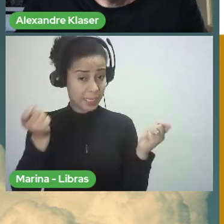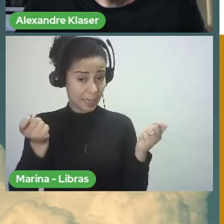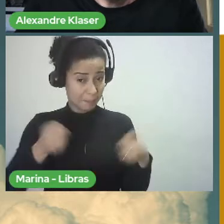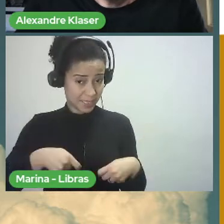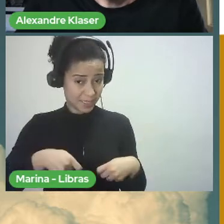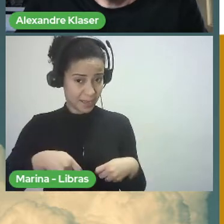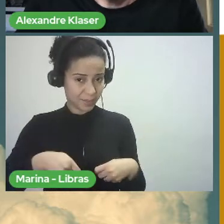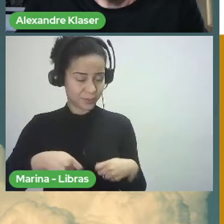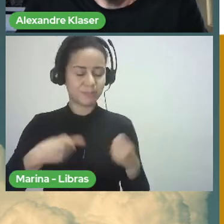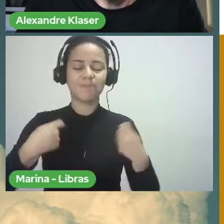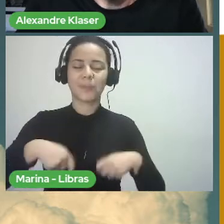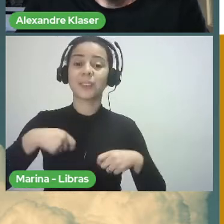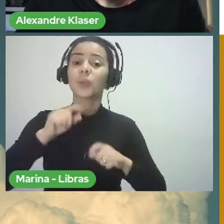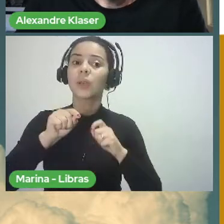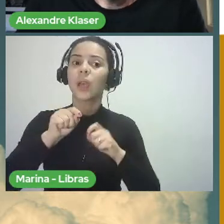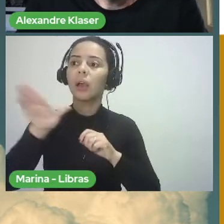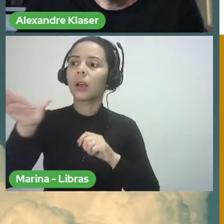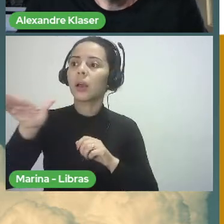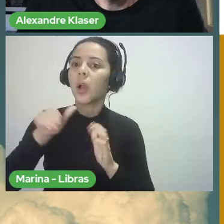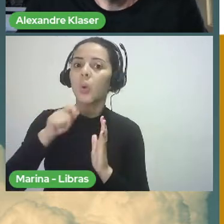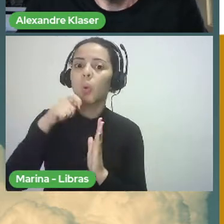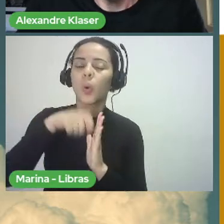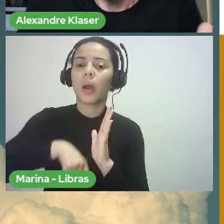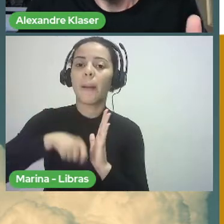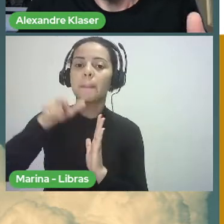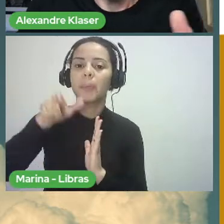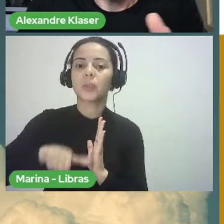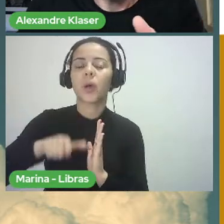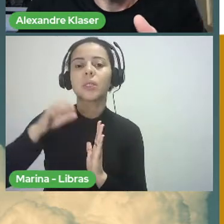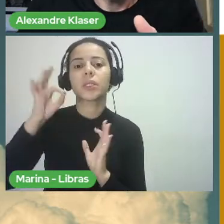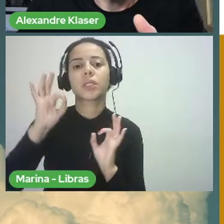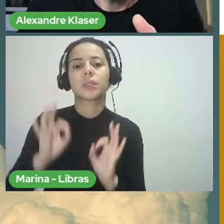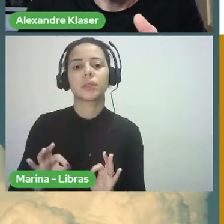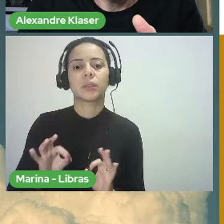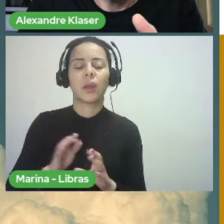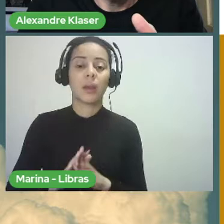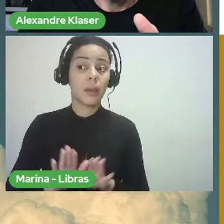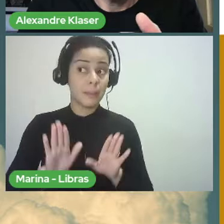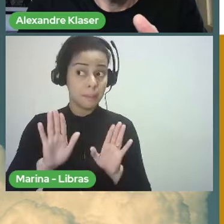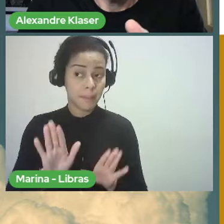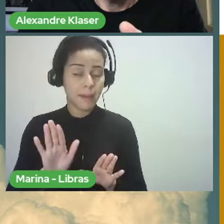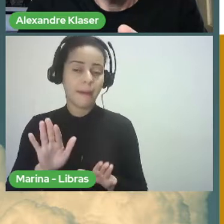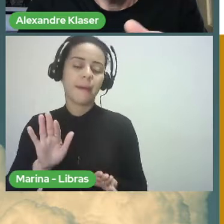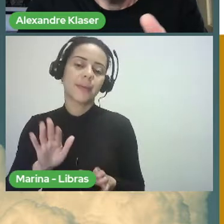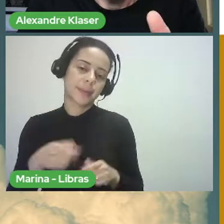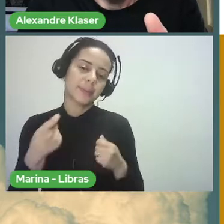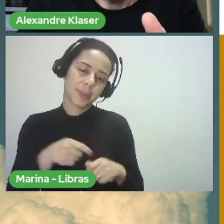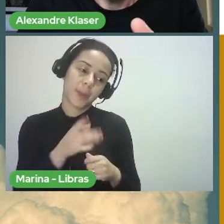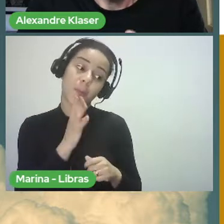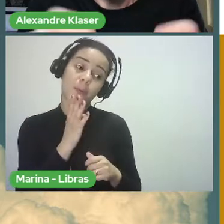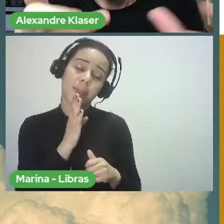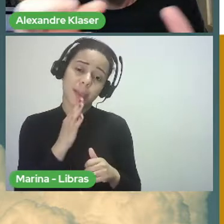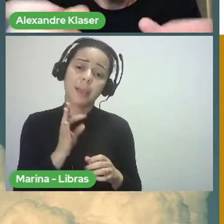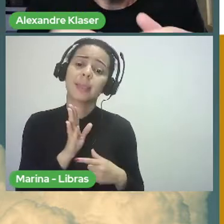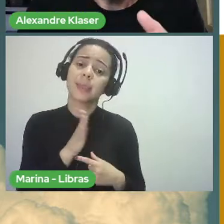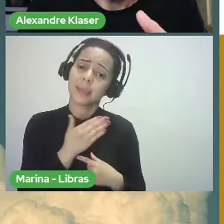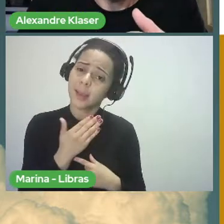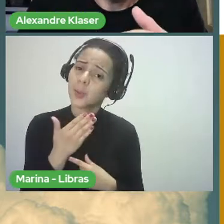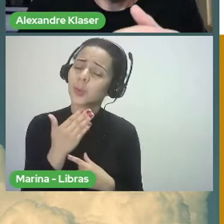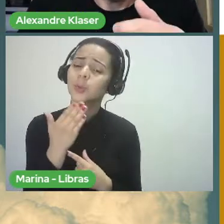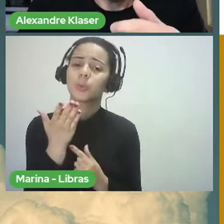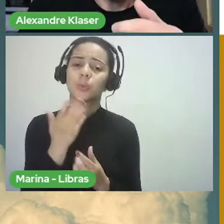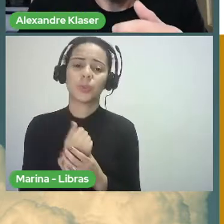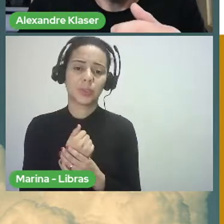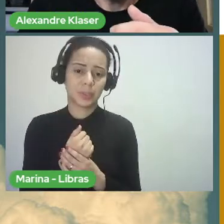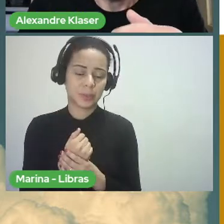talento necessário. Para ter o talento necessário, você tem que saber que tipo de tecnologia você está trabalhando. Então, já tem aí um certo